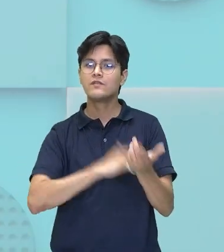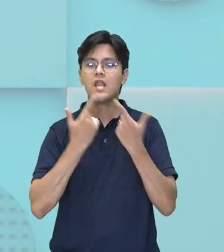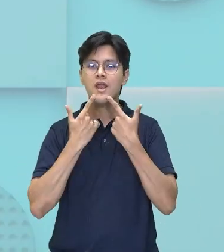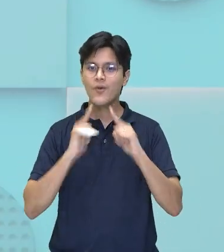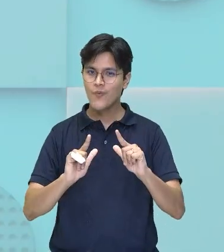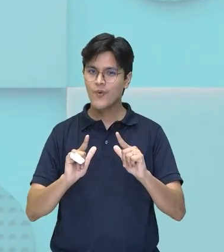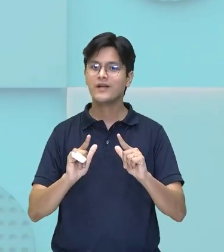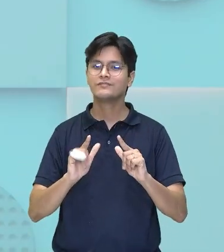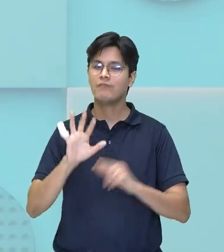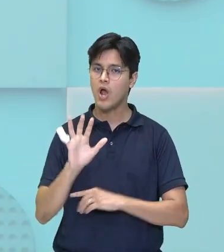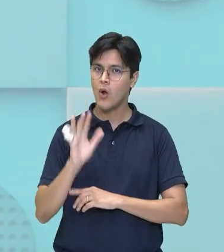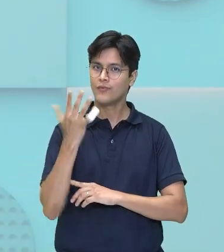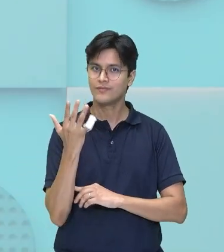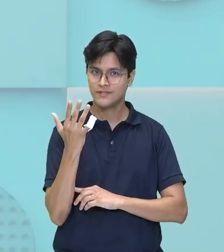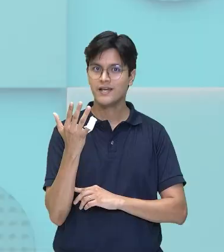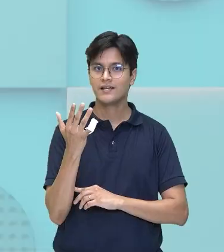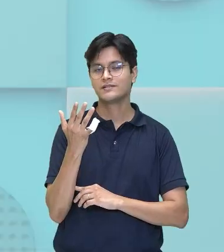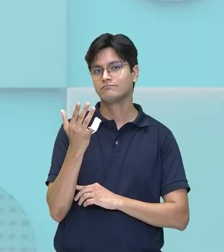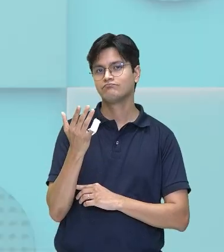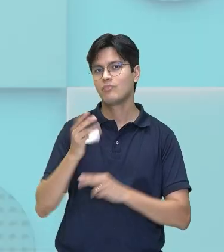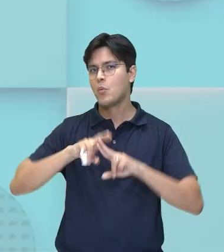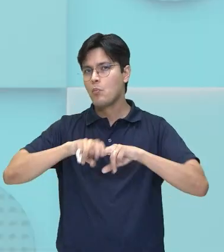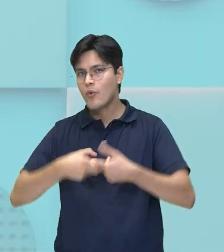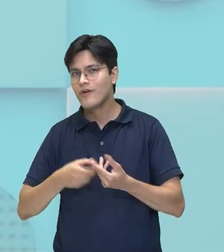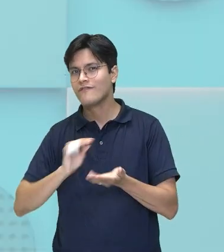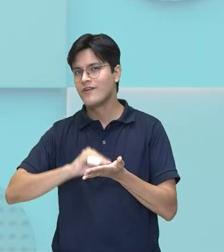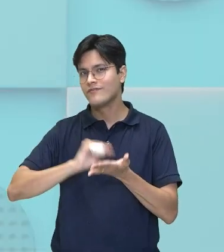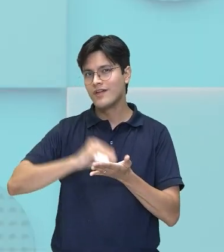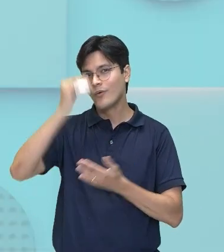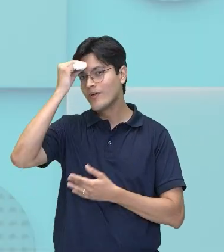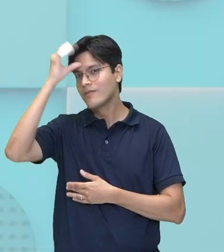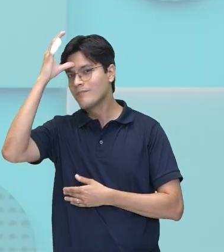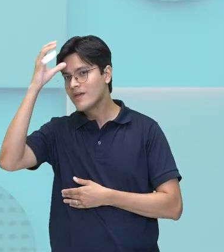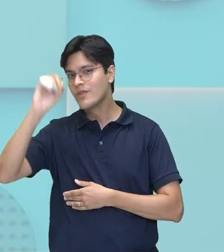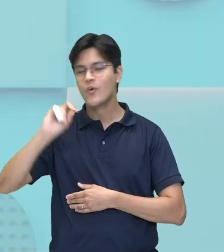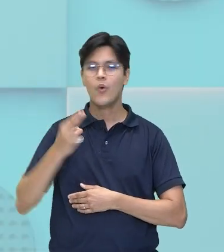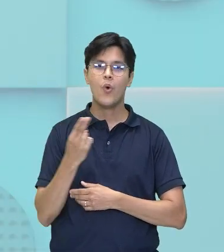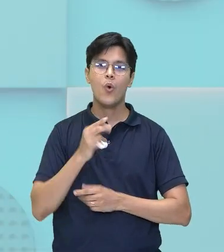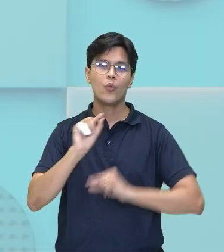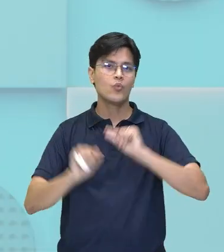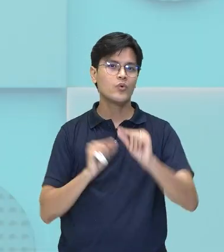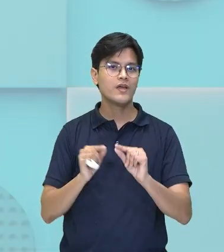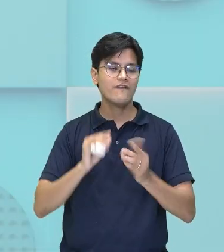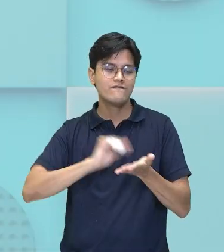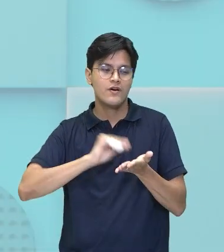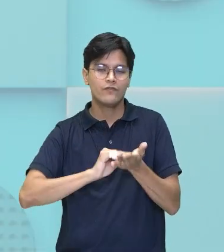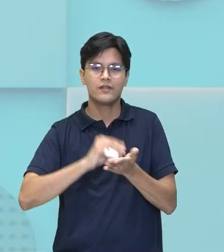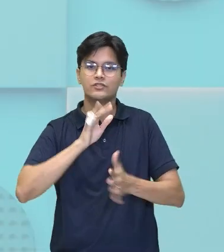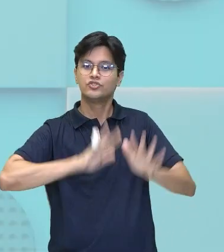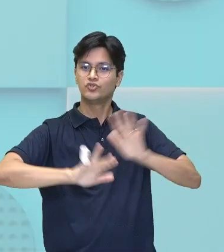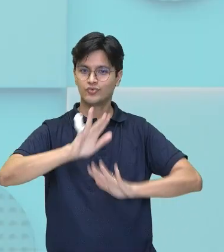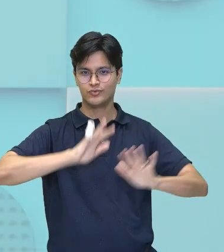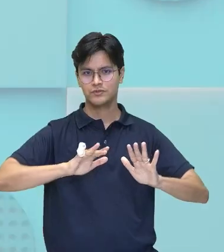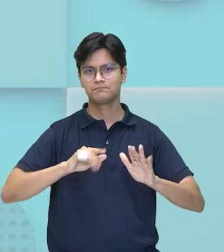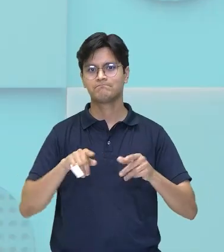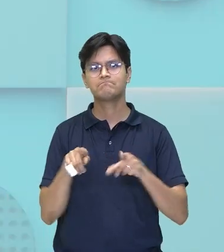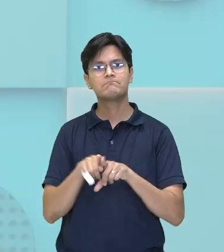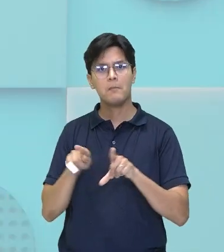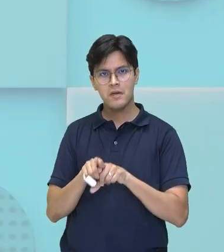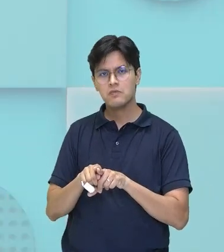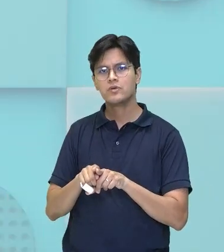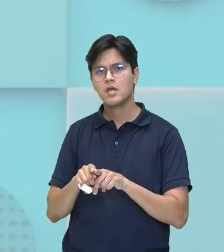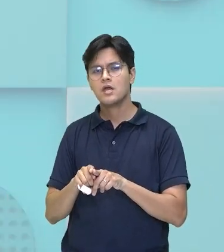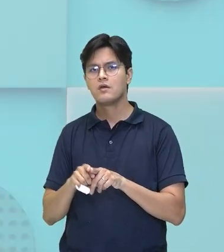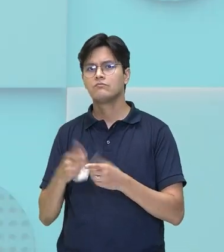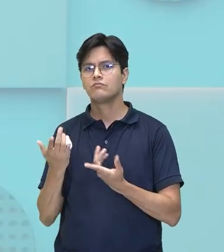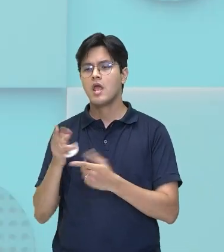de conhecimento. Se o estrangeirismo pode ser um descuido, porque eu estou utilizando tanto que eu nem estou percebendo que eu